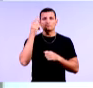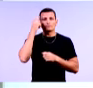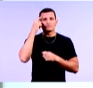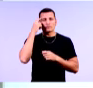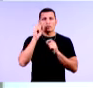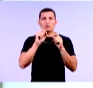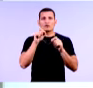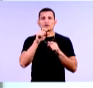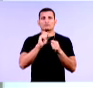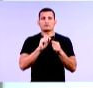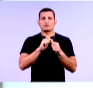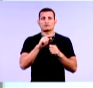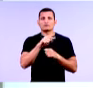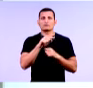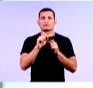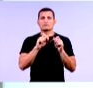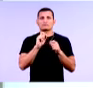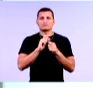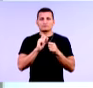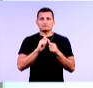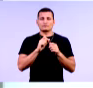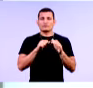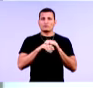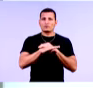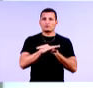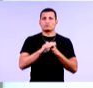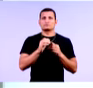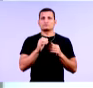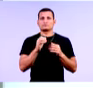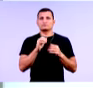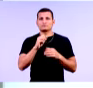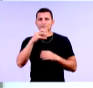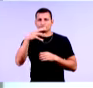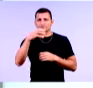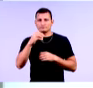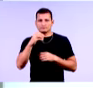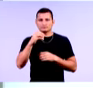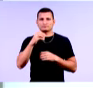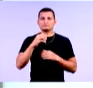ele faz, qual é a ação que ele executa. Guardar, ligar,